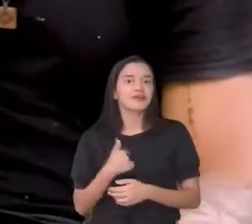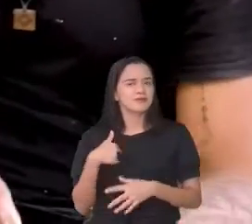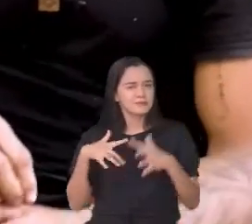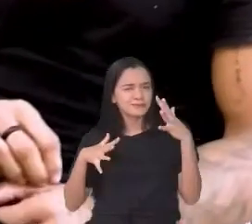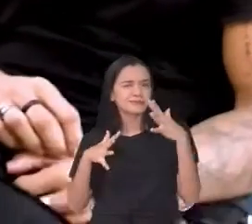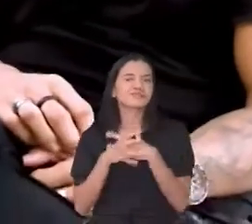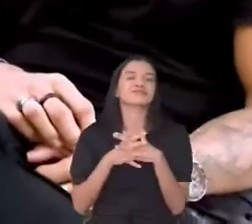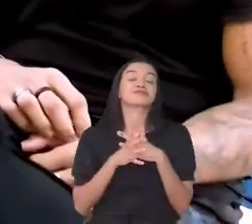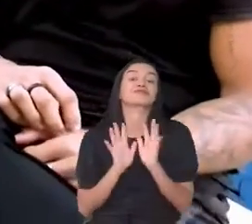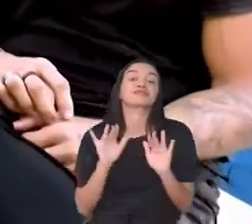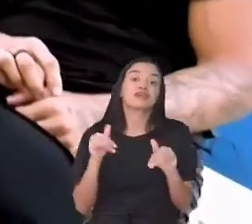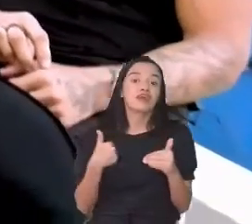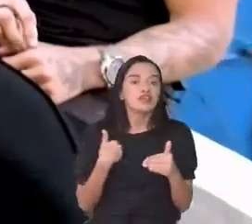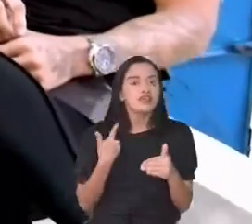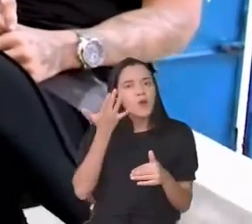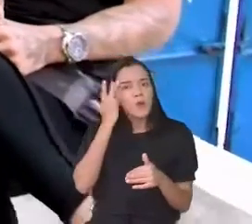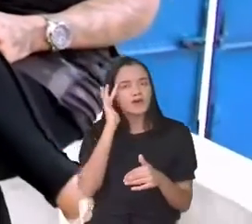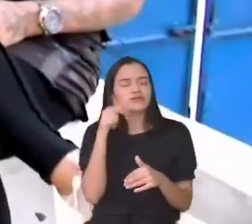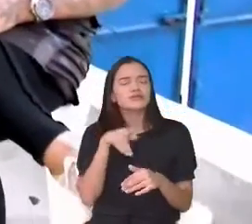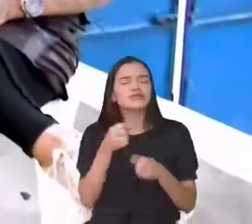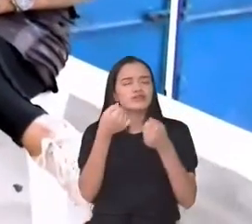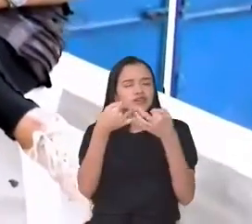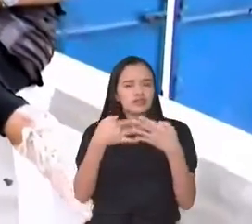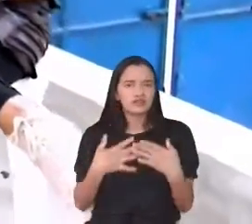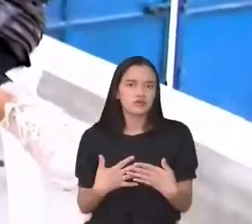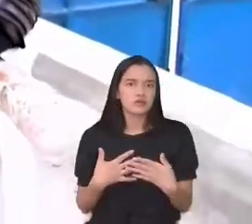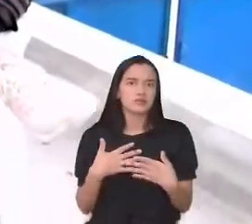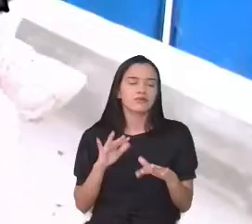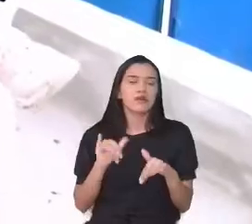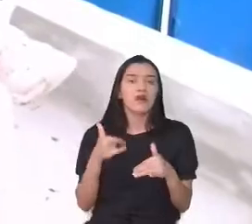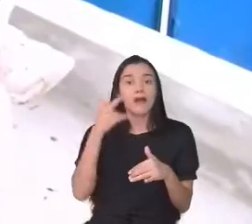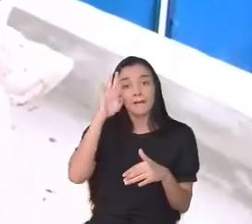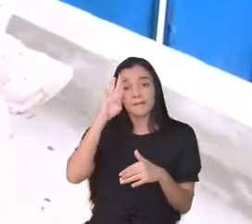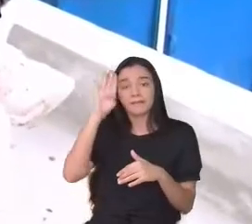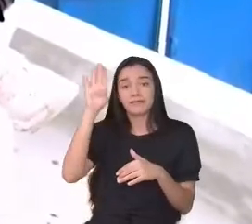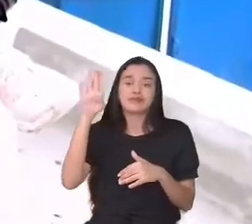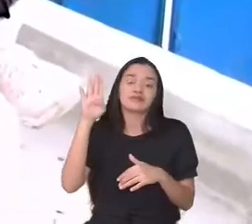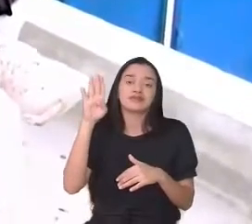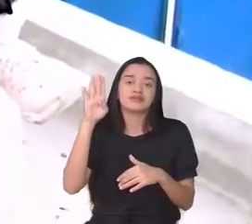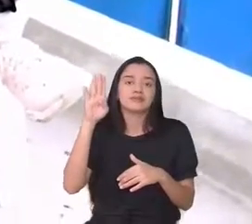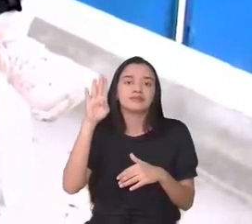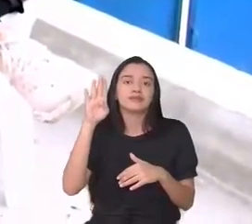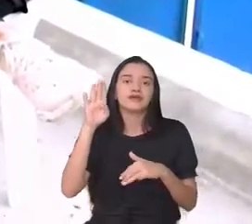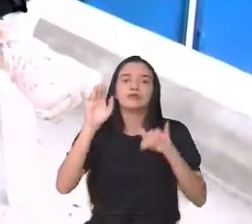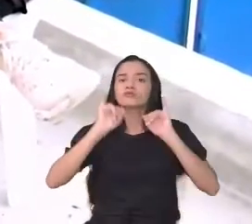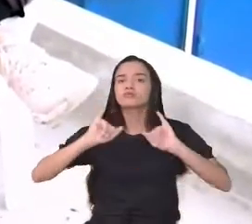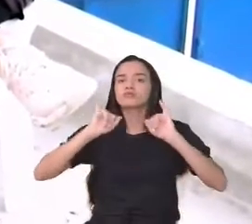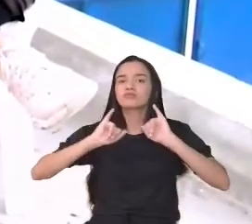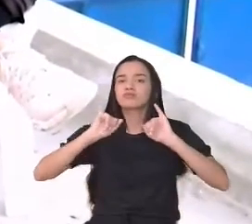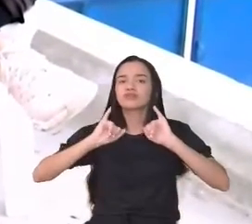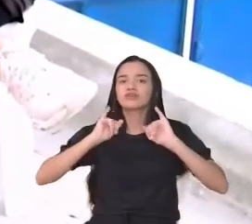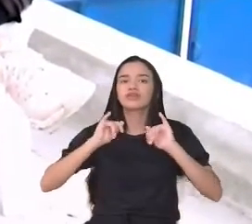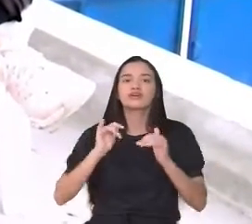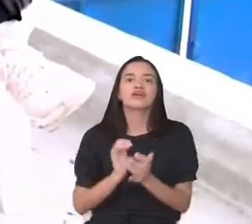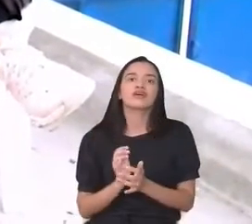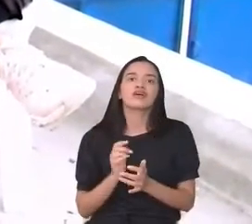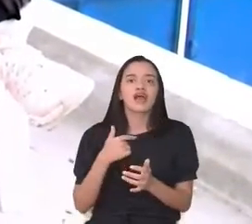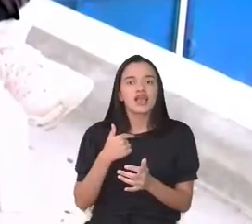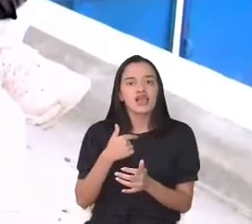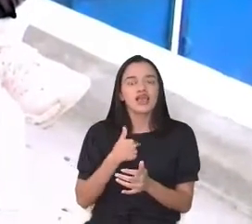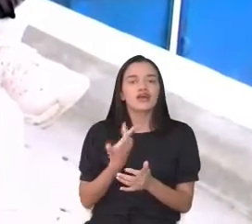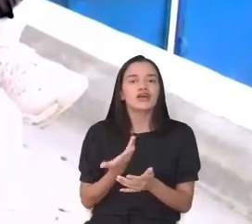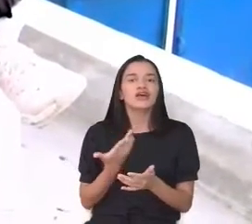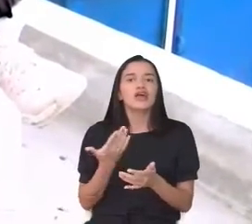massa. E aí acho que você já falou, né, que qual seria a principal mensagem do seu trabalho? Eu vou agora dizer que